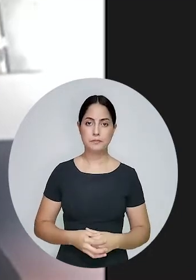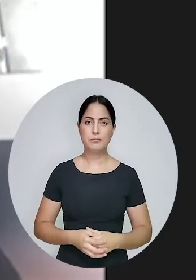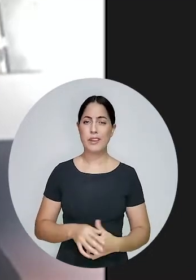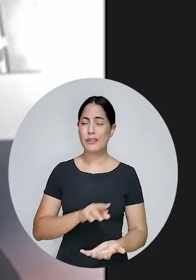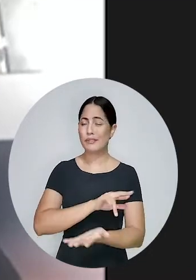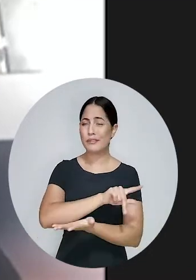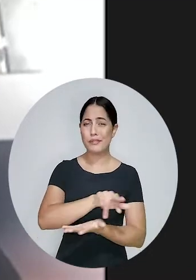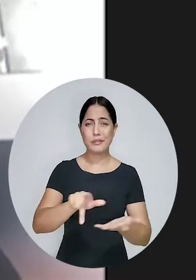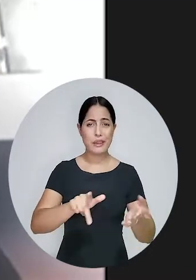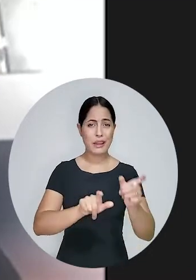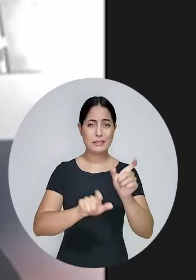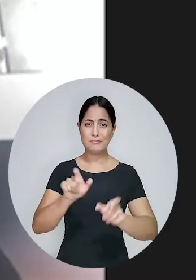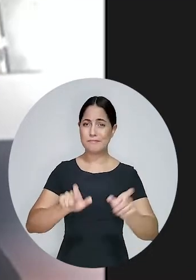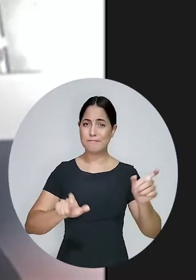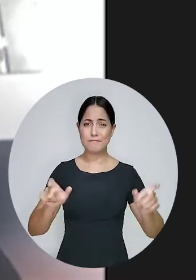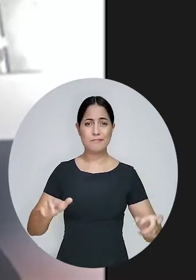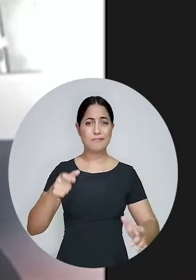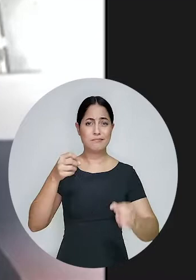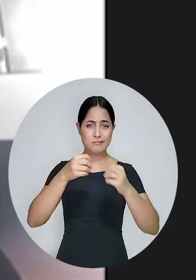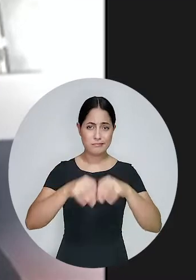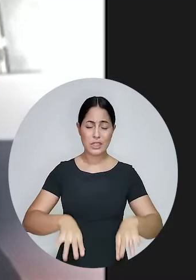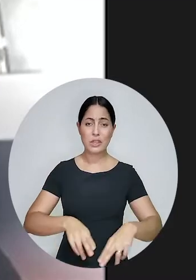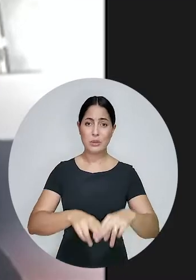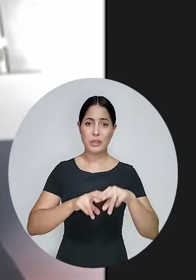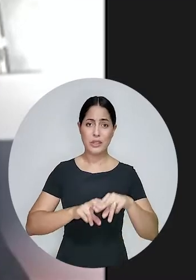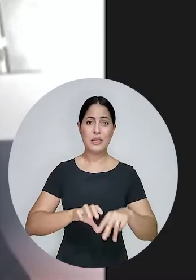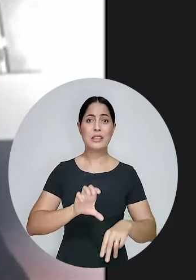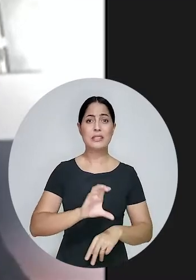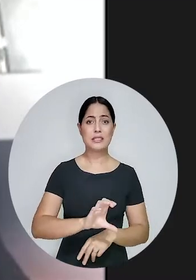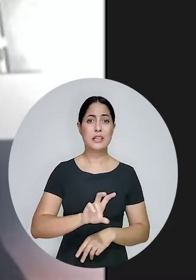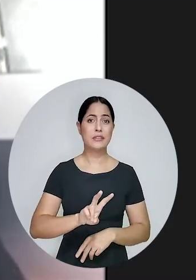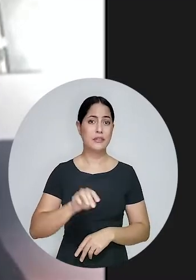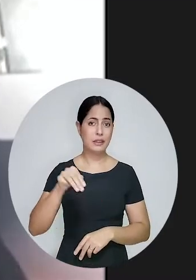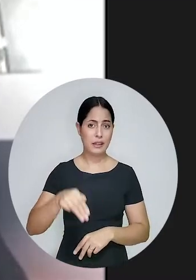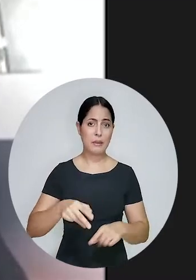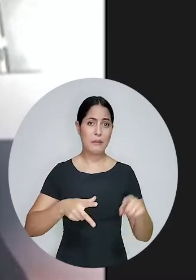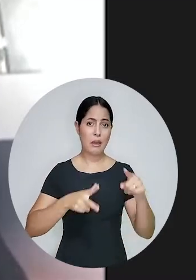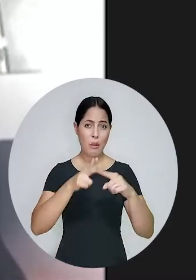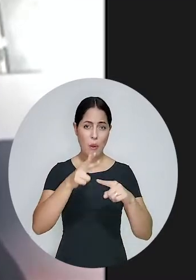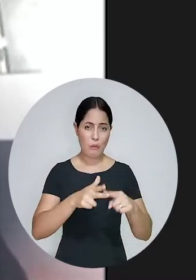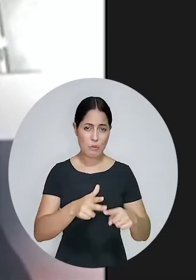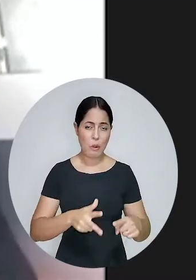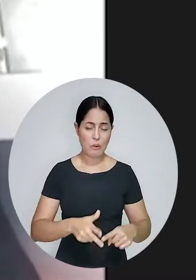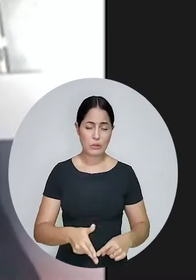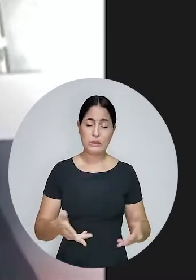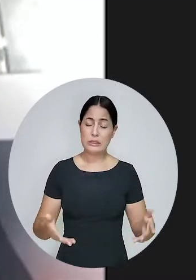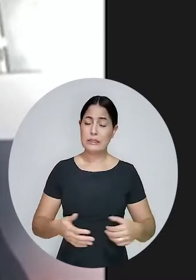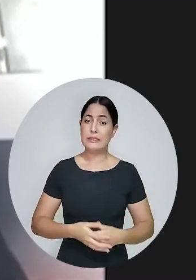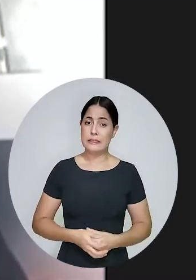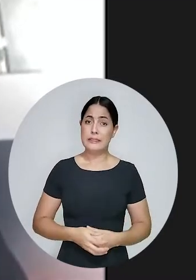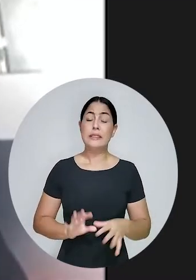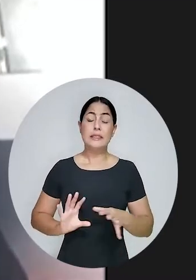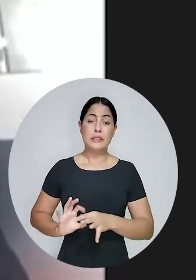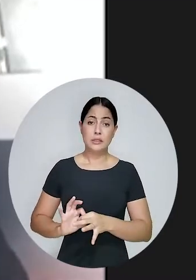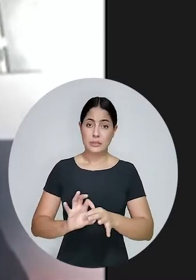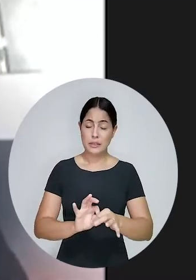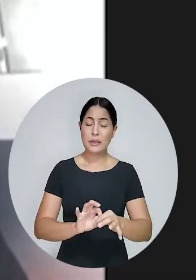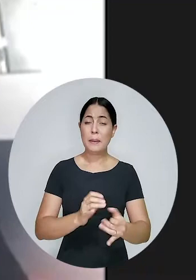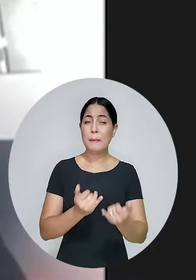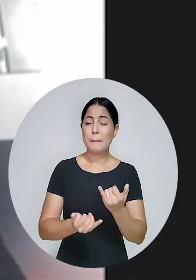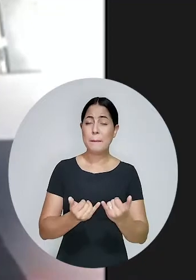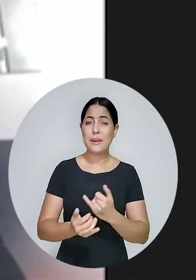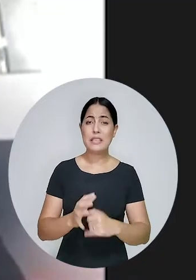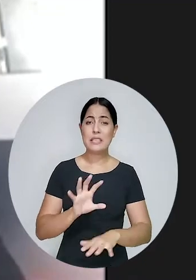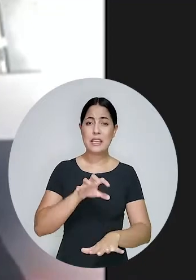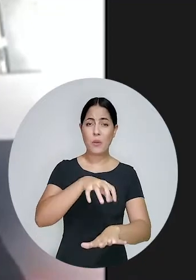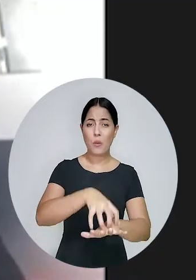parecer assim uma entidade distante da maioria das pessoas, né? Mas ela é importante